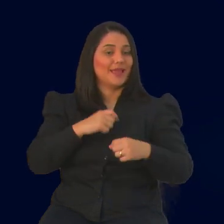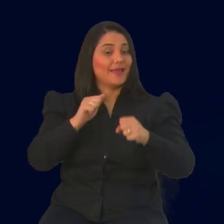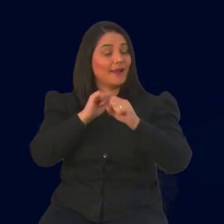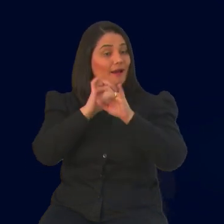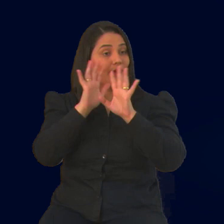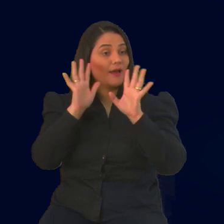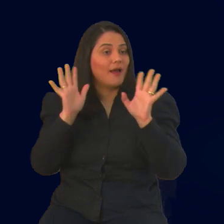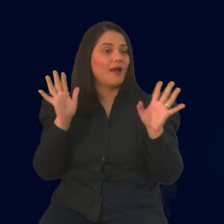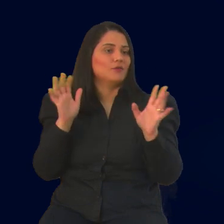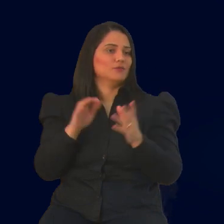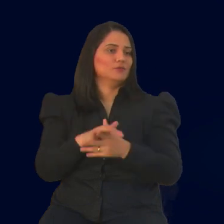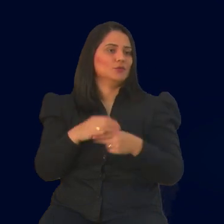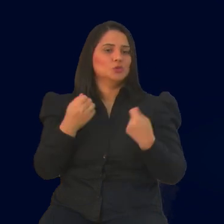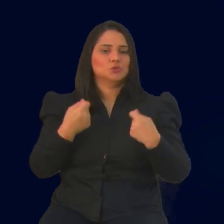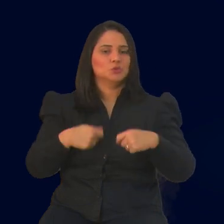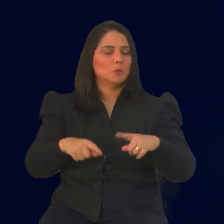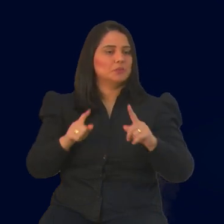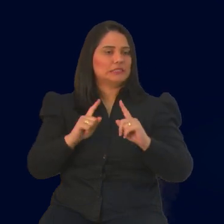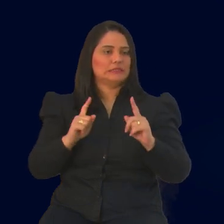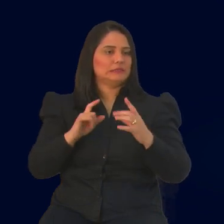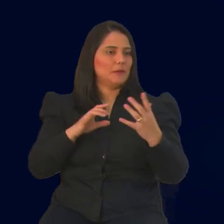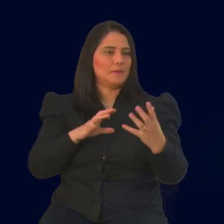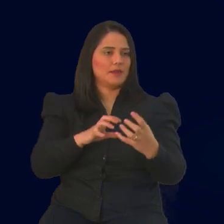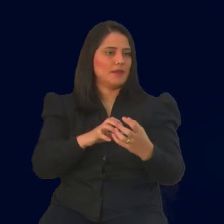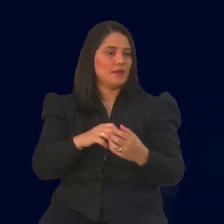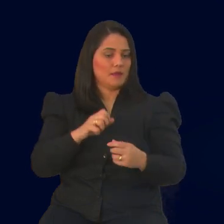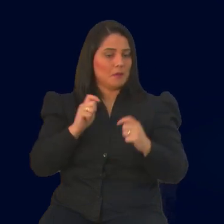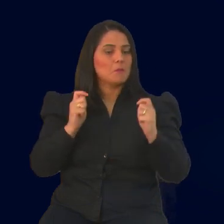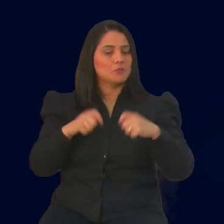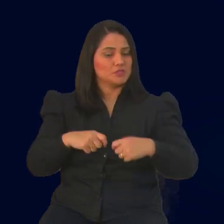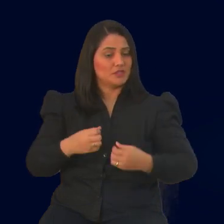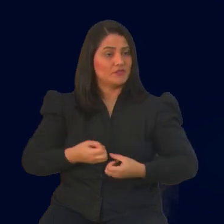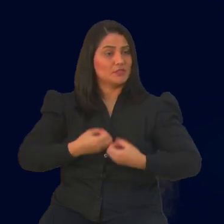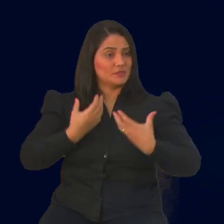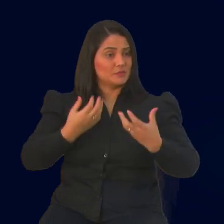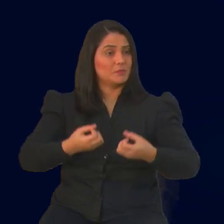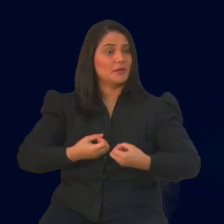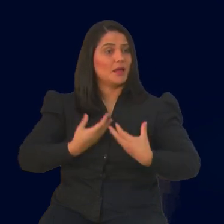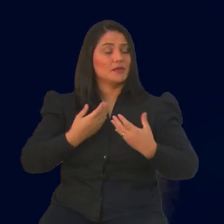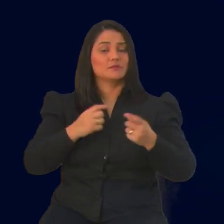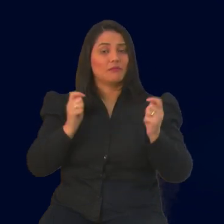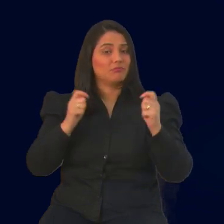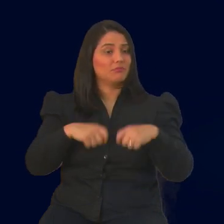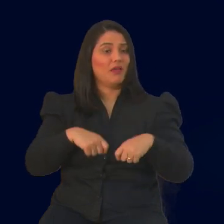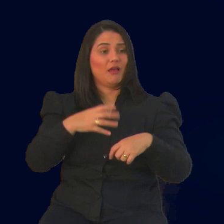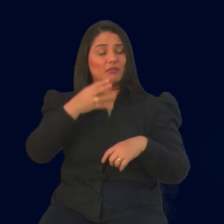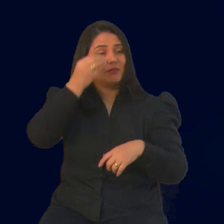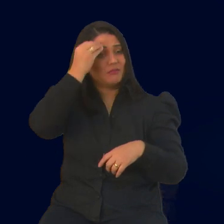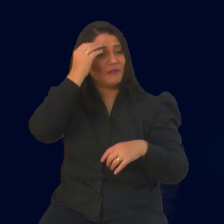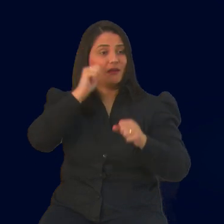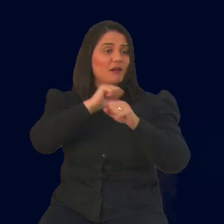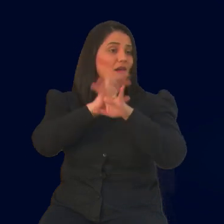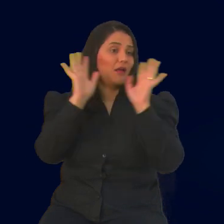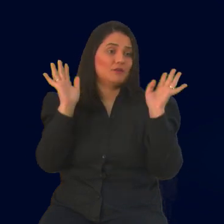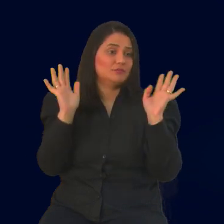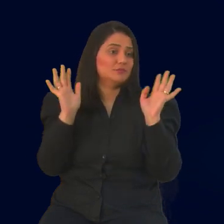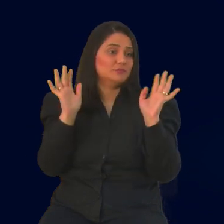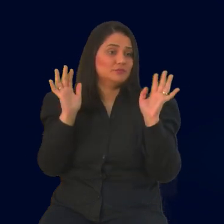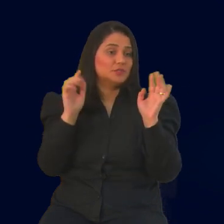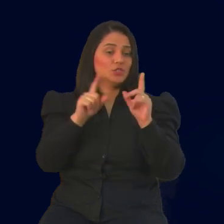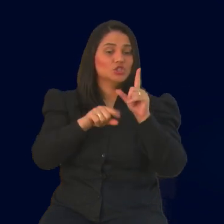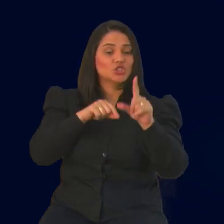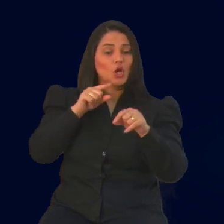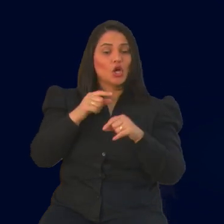ruídos. Você se expressa e você é bem compreendida. Você escolhe as palavras certas,